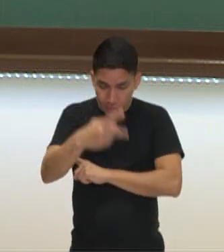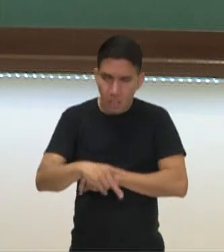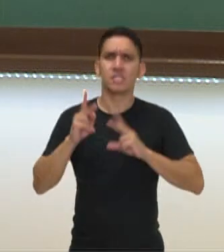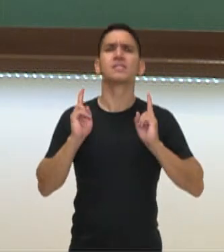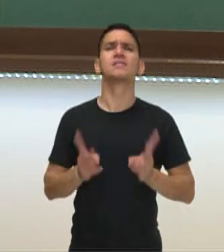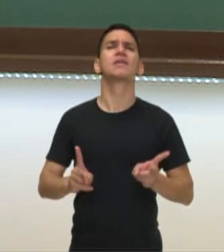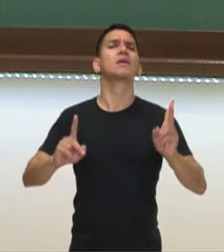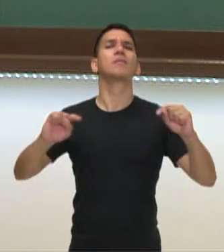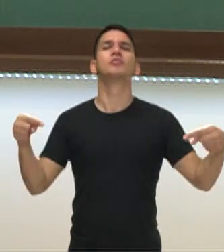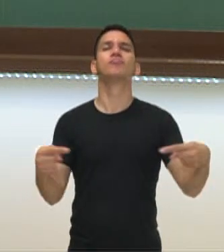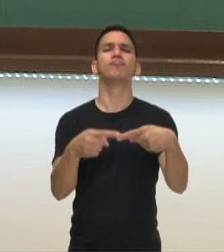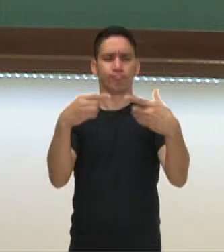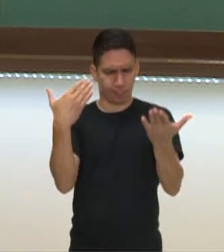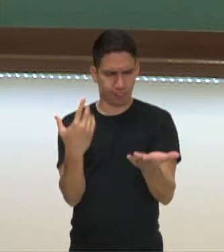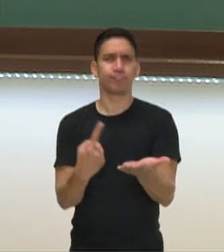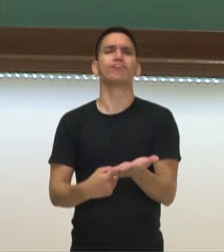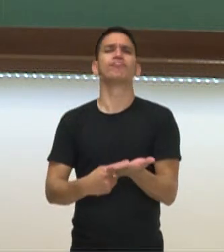sempre